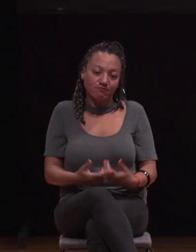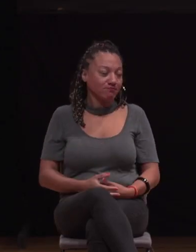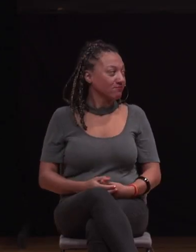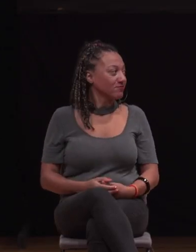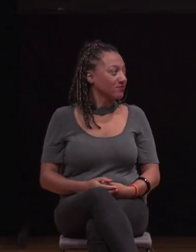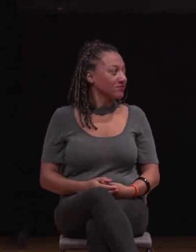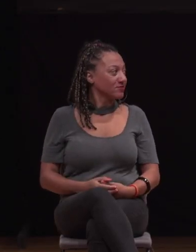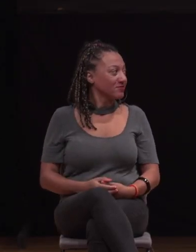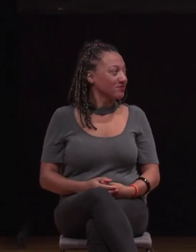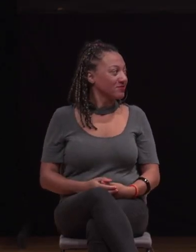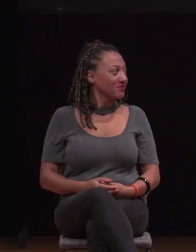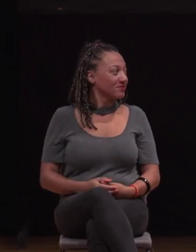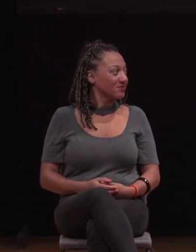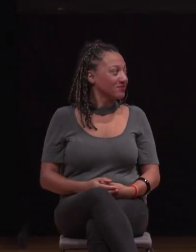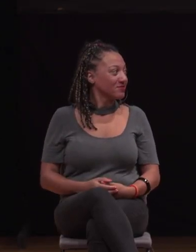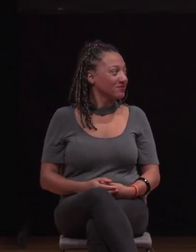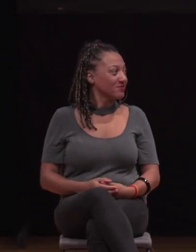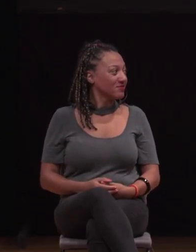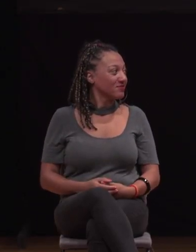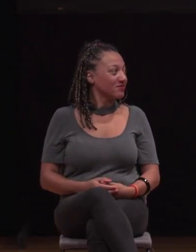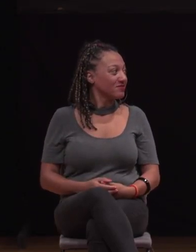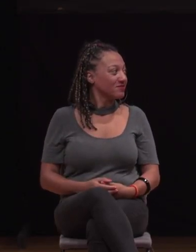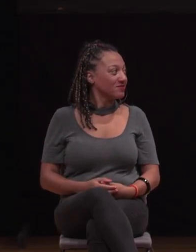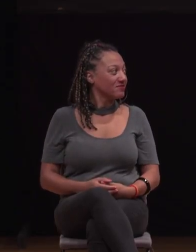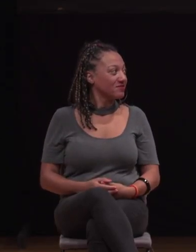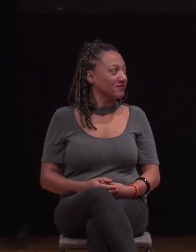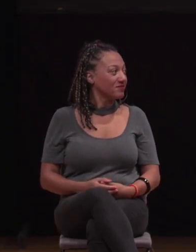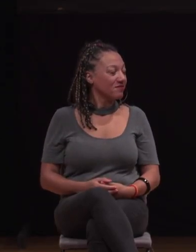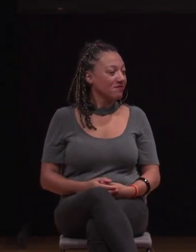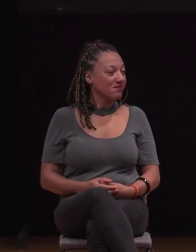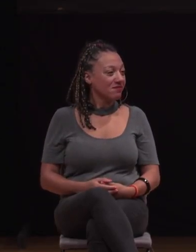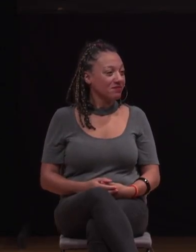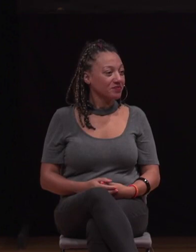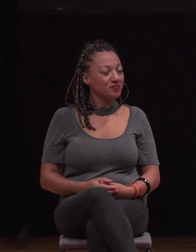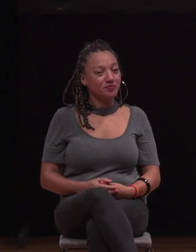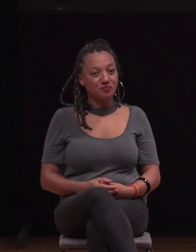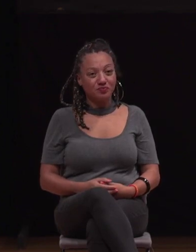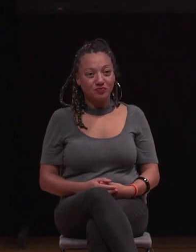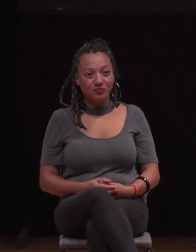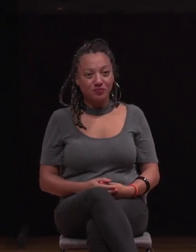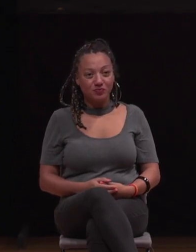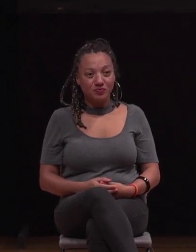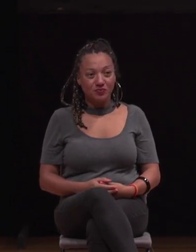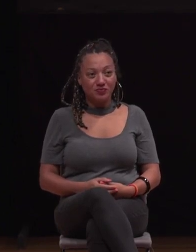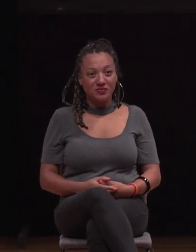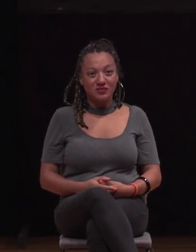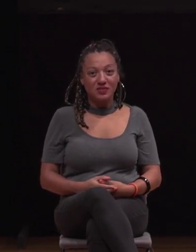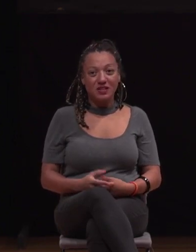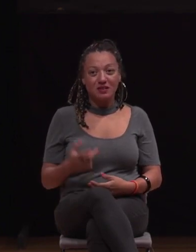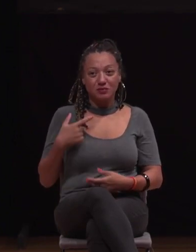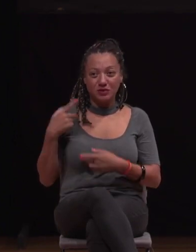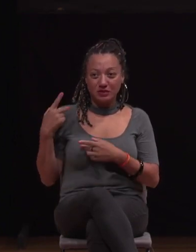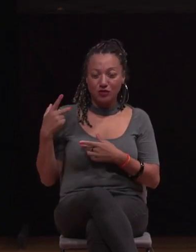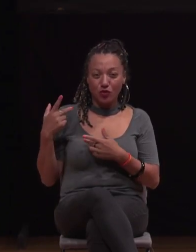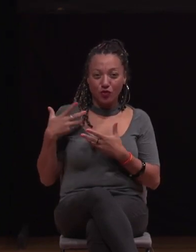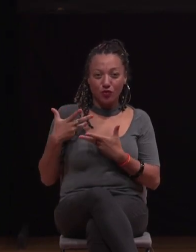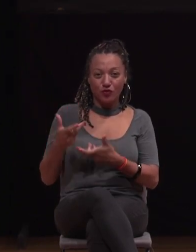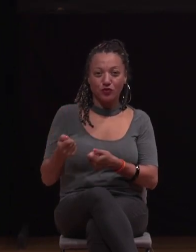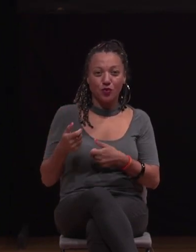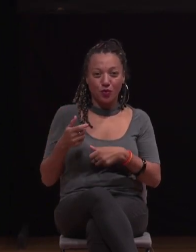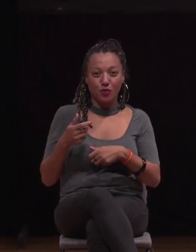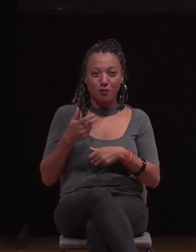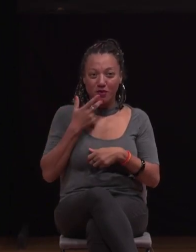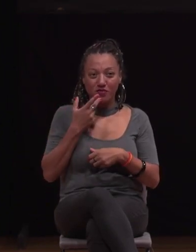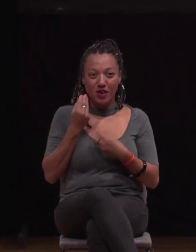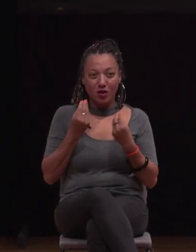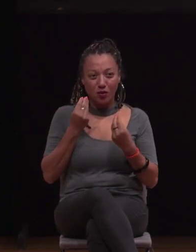Desculpa, estou todo suado o microfone. Não tem problema, não. É meio assim, quando a gente é convidado para falar nesses lugares, a gente é meio colocado no papel